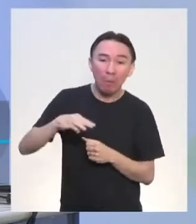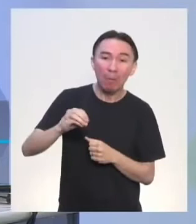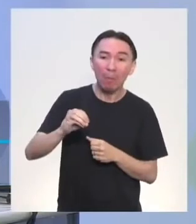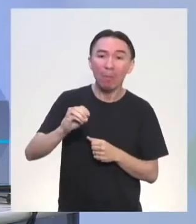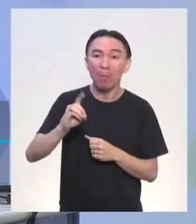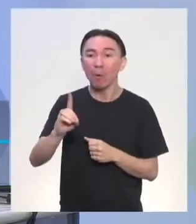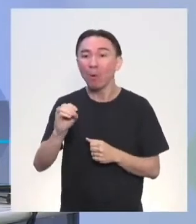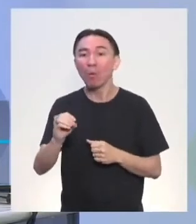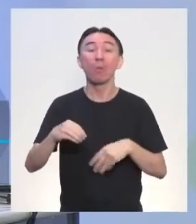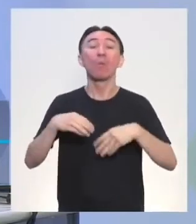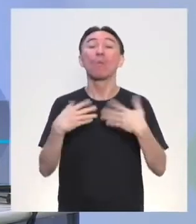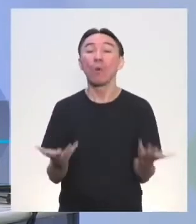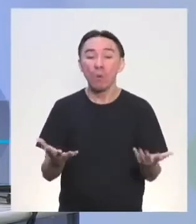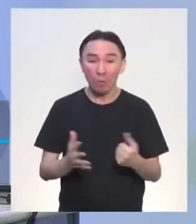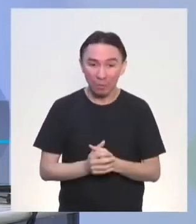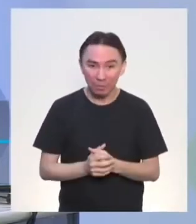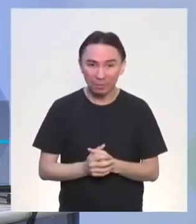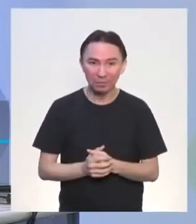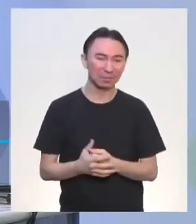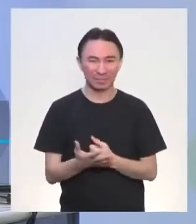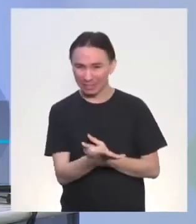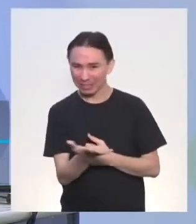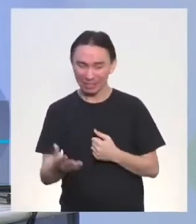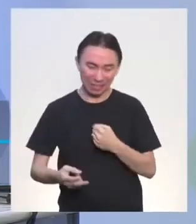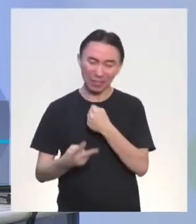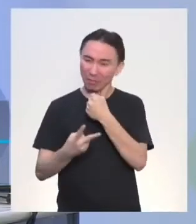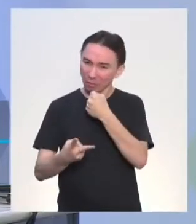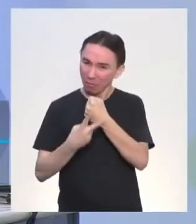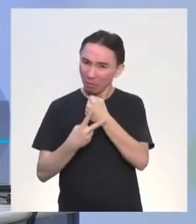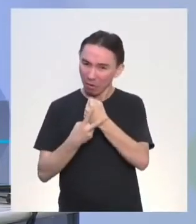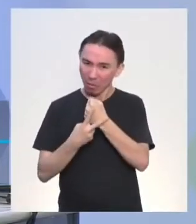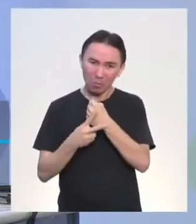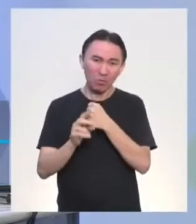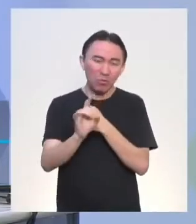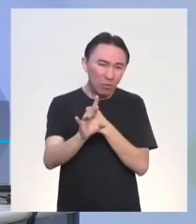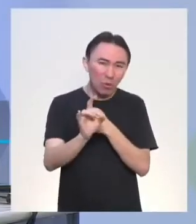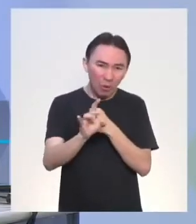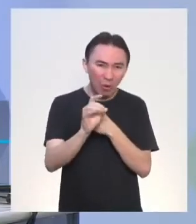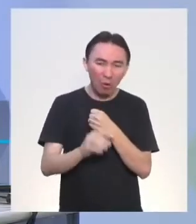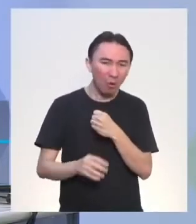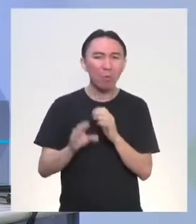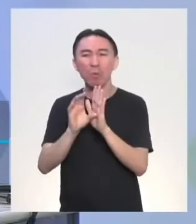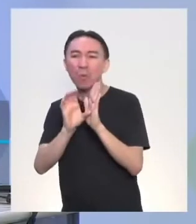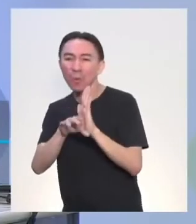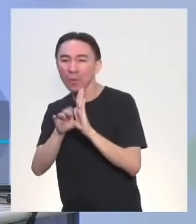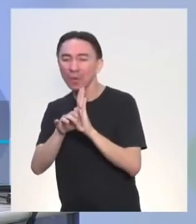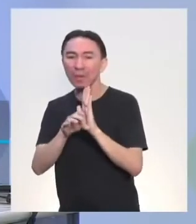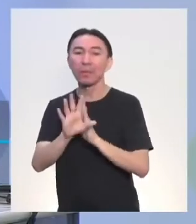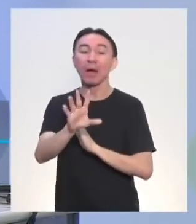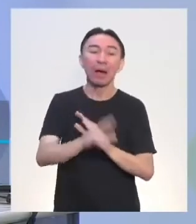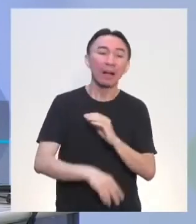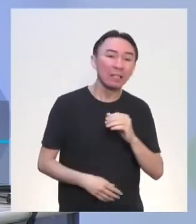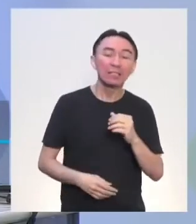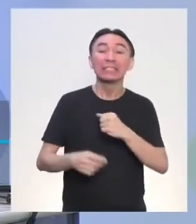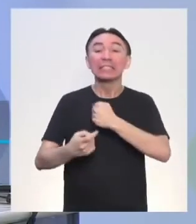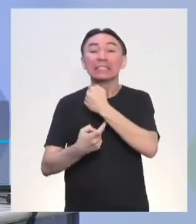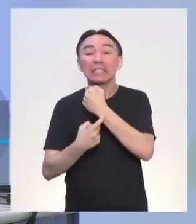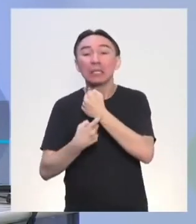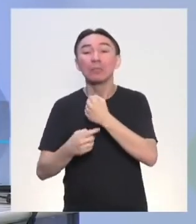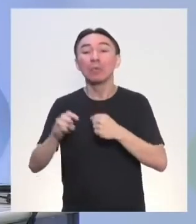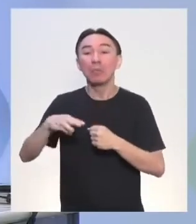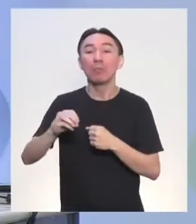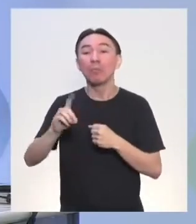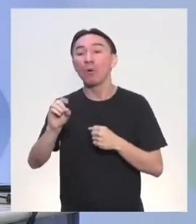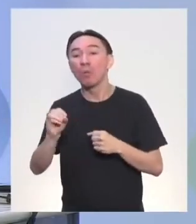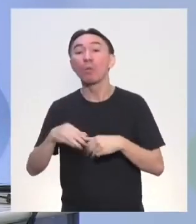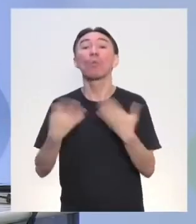só que coloca um conceitozinho, uma definiçãozinha aí, mas tempos e modos, só citar os tempos e modos. Vamos lá. 1